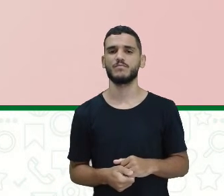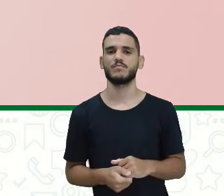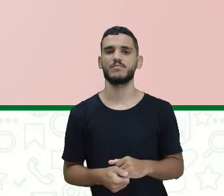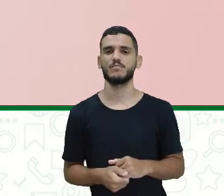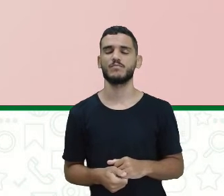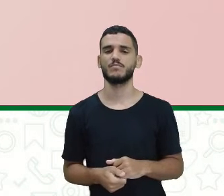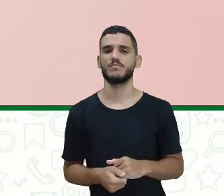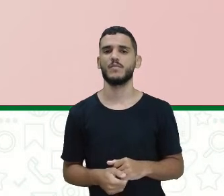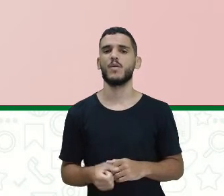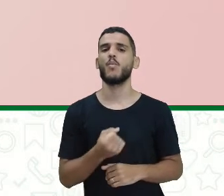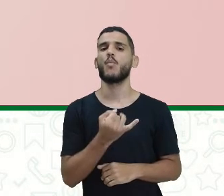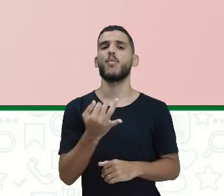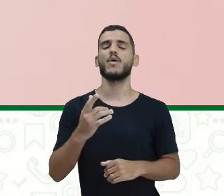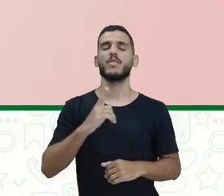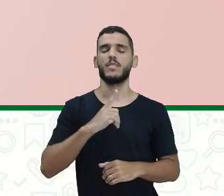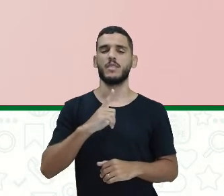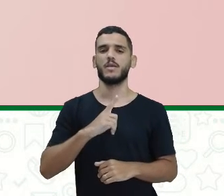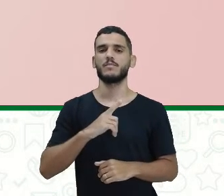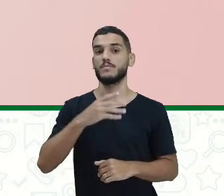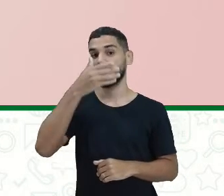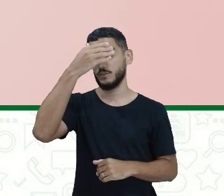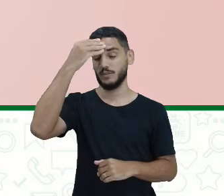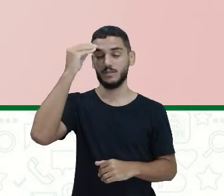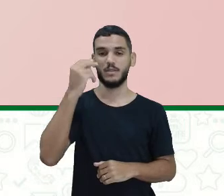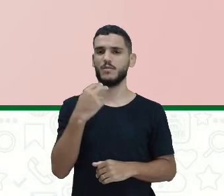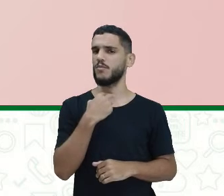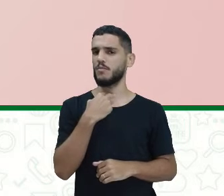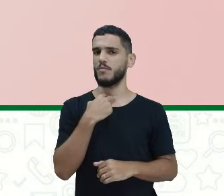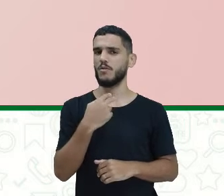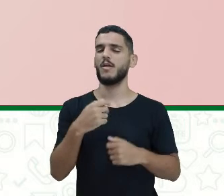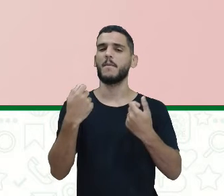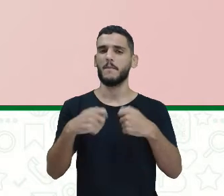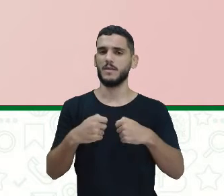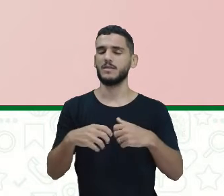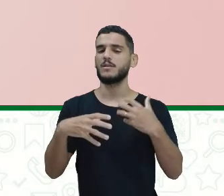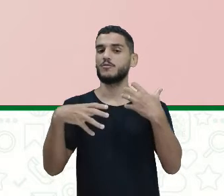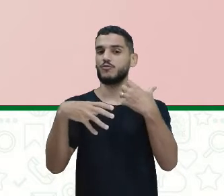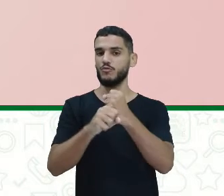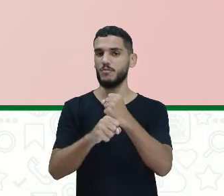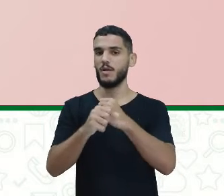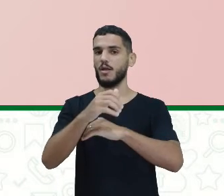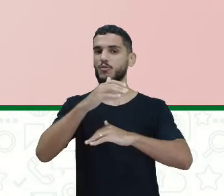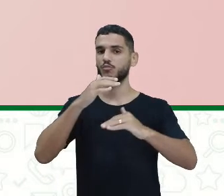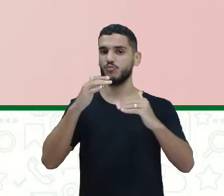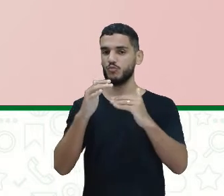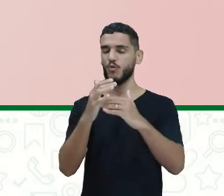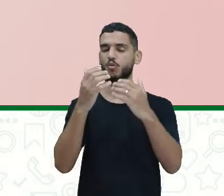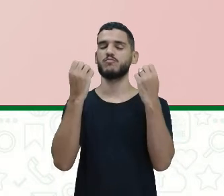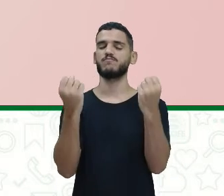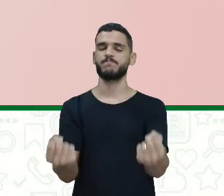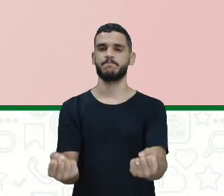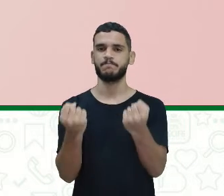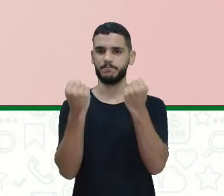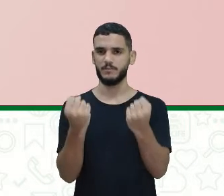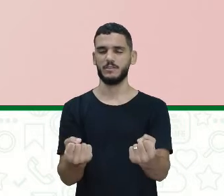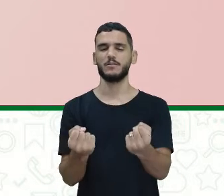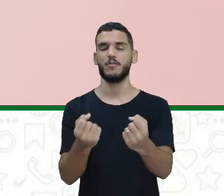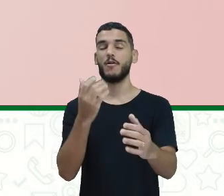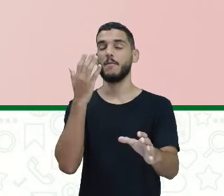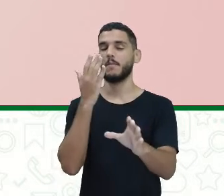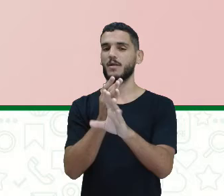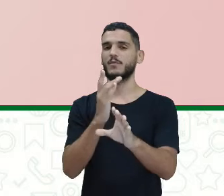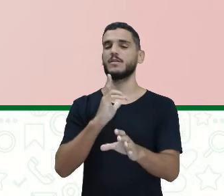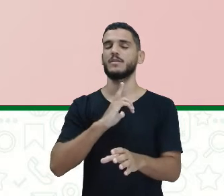dar quanto? Não esqueçam, eu teria que somar todos esses pesos para poder ter o